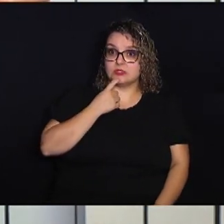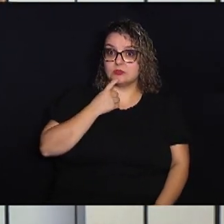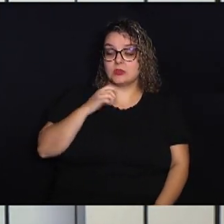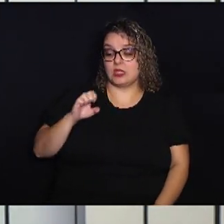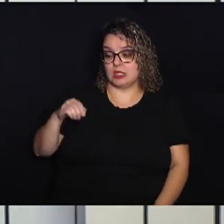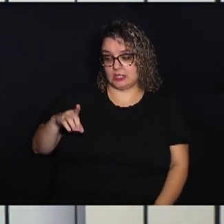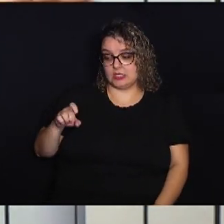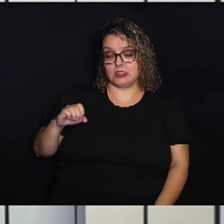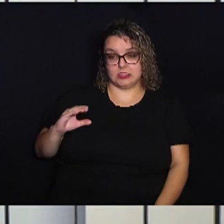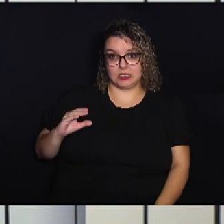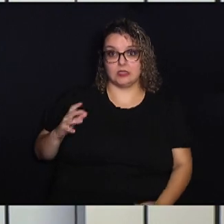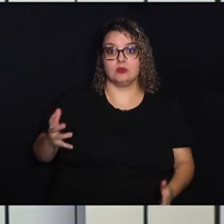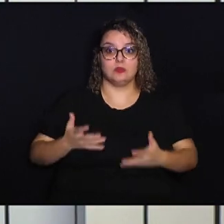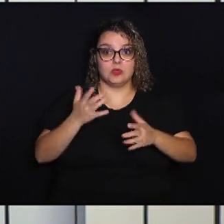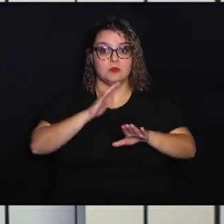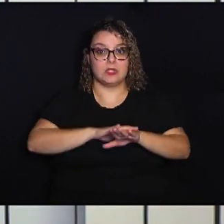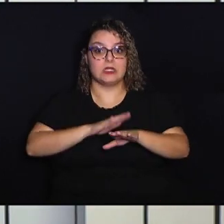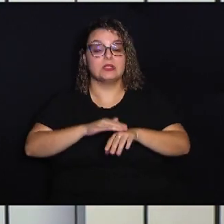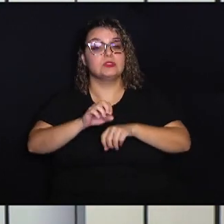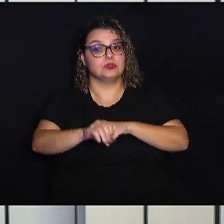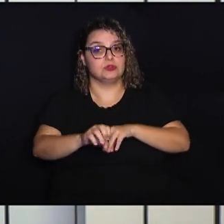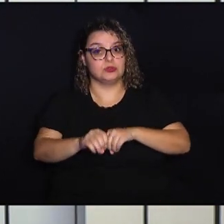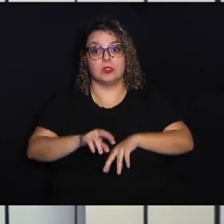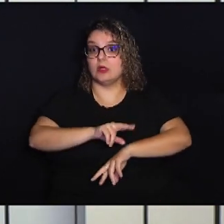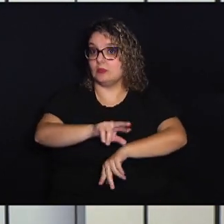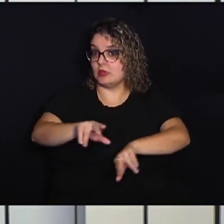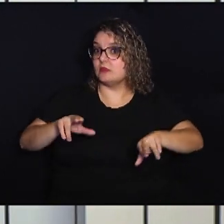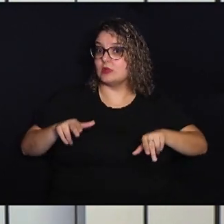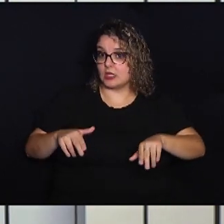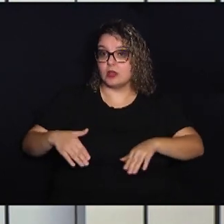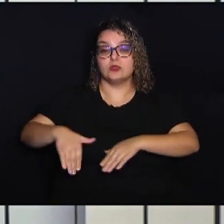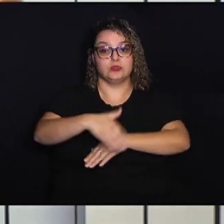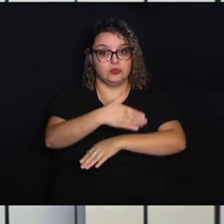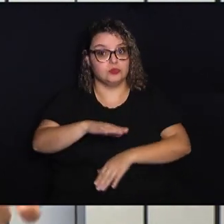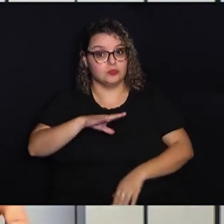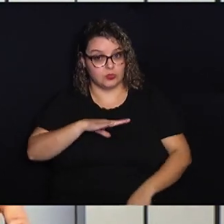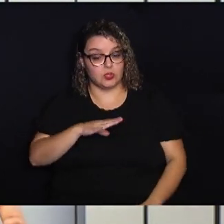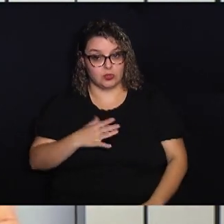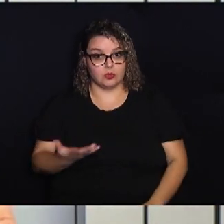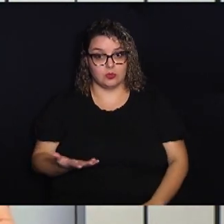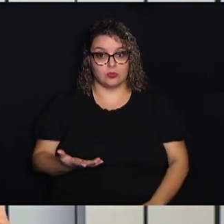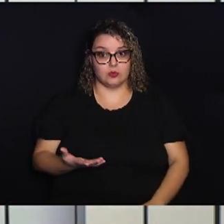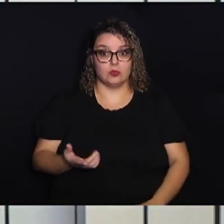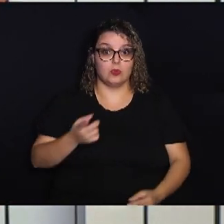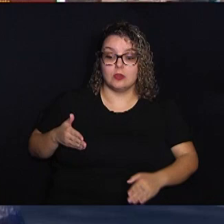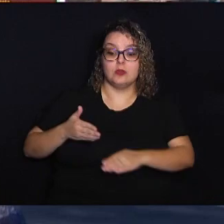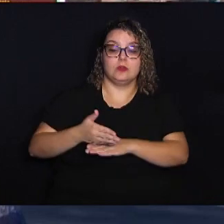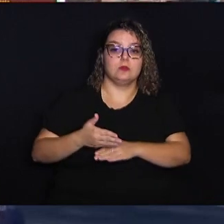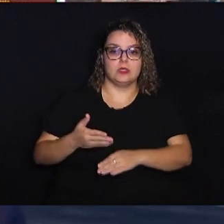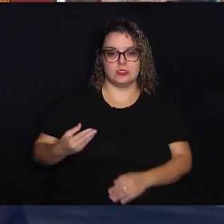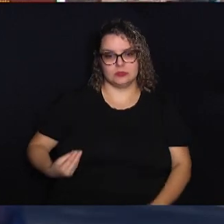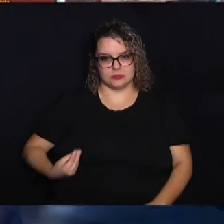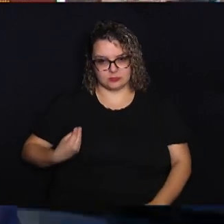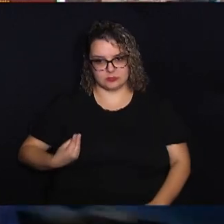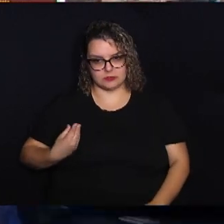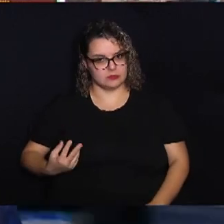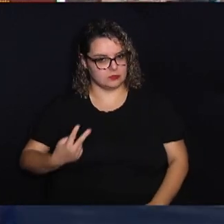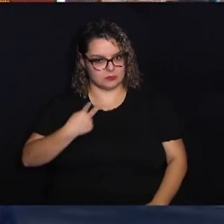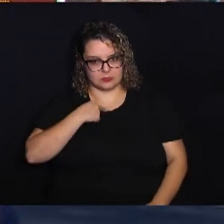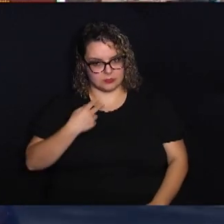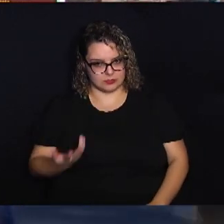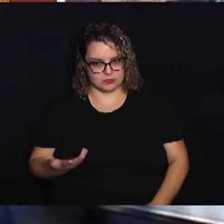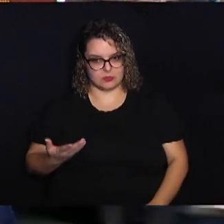ao fazer o bem, né, Kelly? É como a gente sempre diz, né? Faça o bem sem olhar a quem, mesmo sem você conhecer esse paciente, não espere